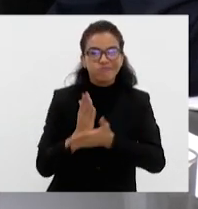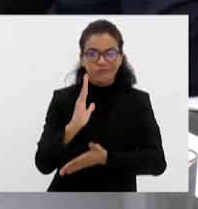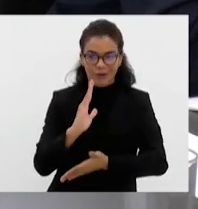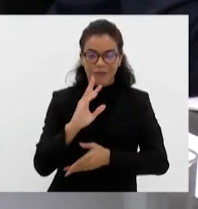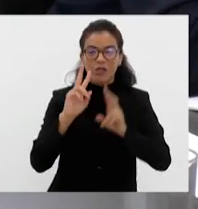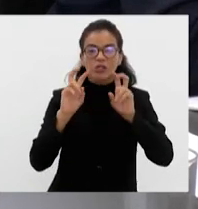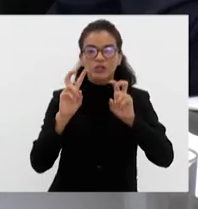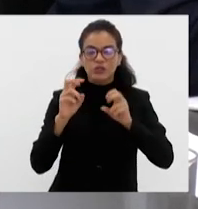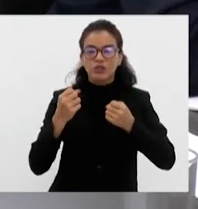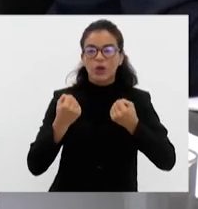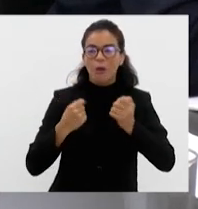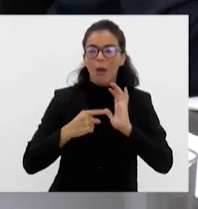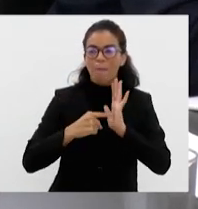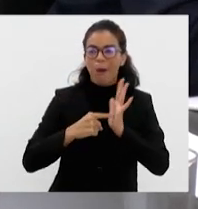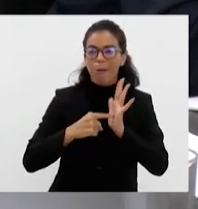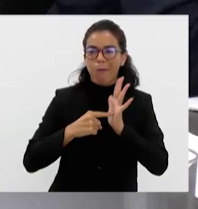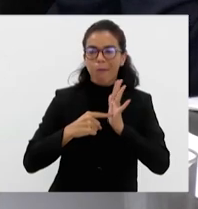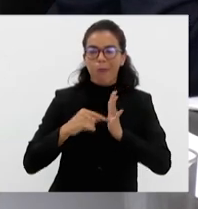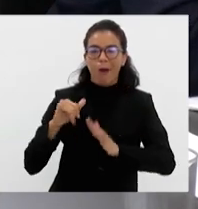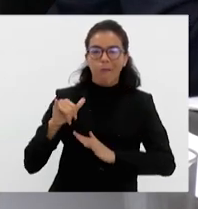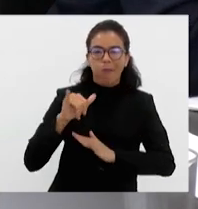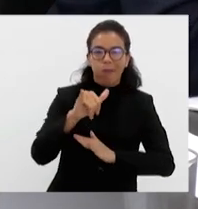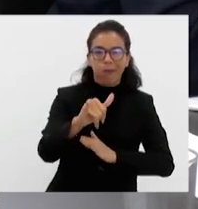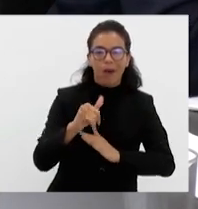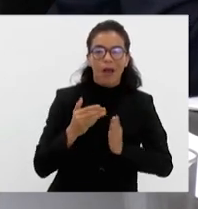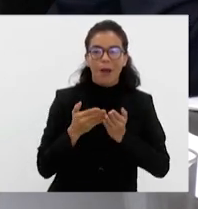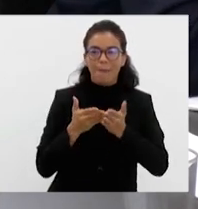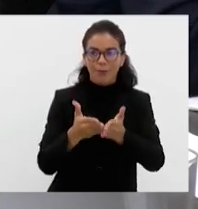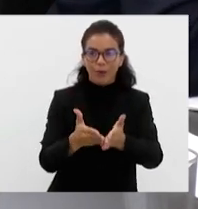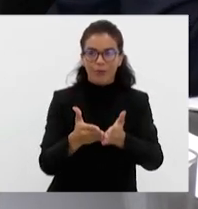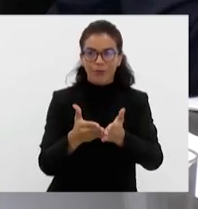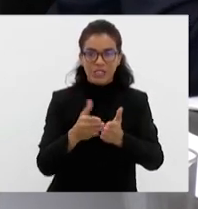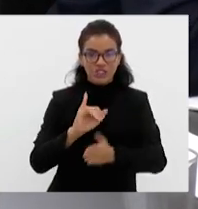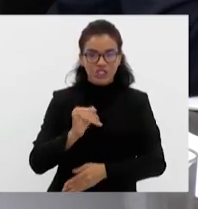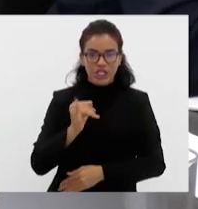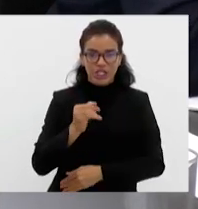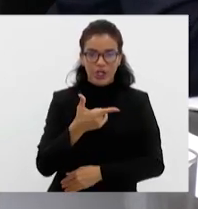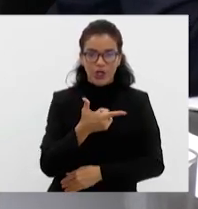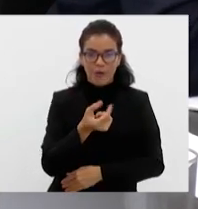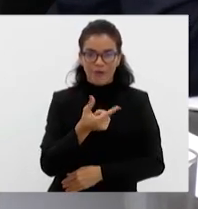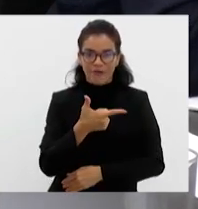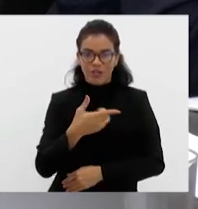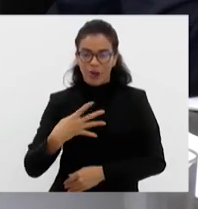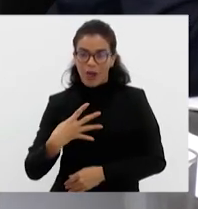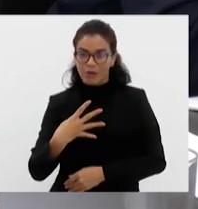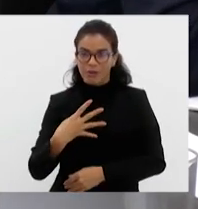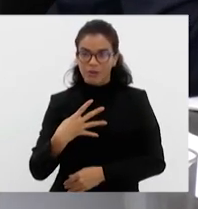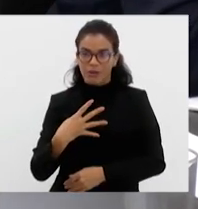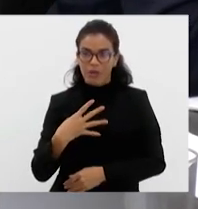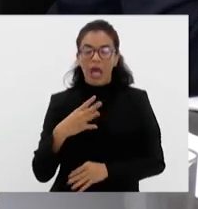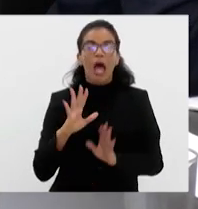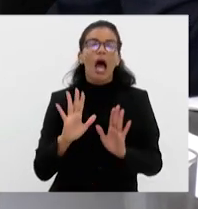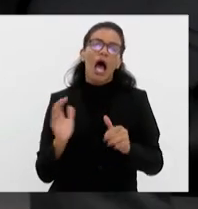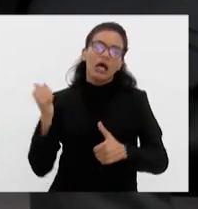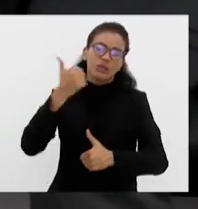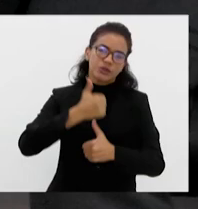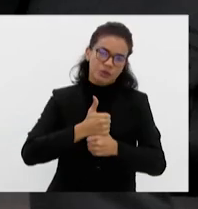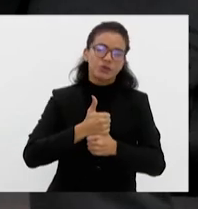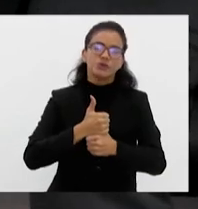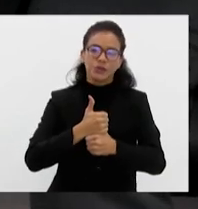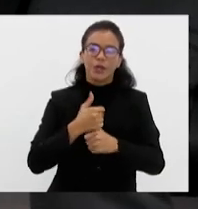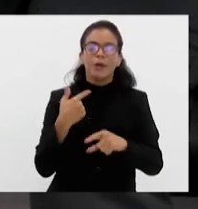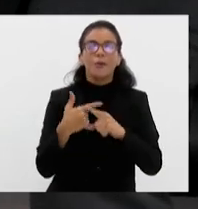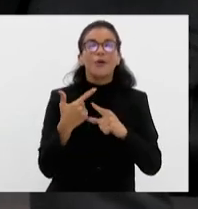veículos automotores, aquáticos e aéreos, a contar de 1º de janeiro de 24. Não, não, eu pedi que o senhor substituísse isso. Porque a